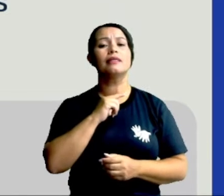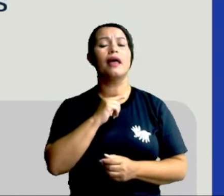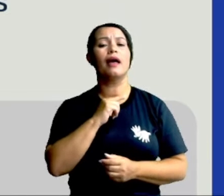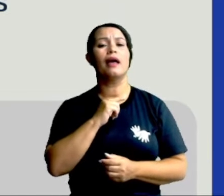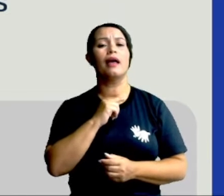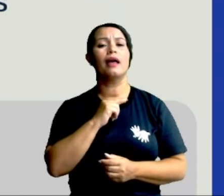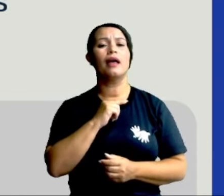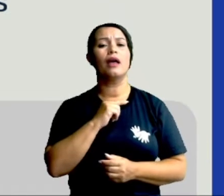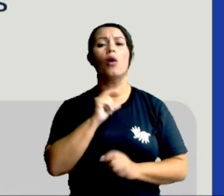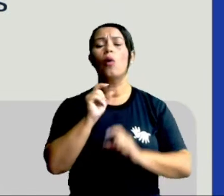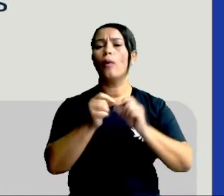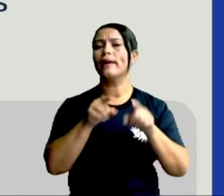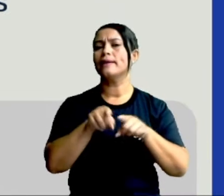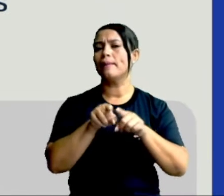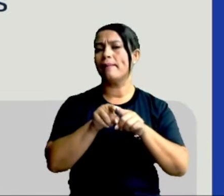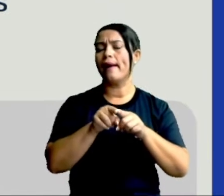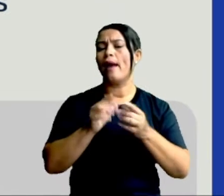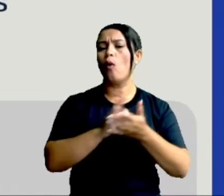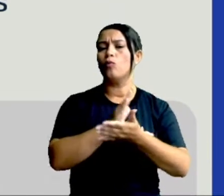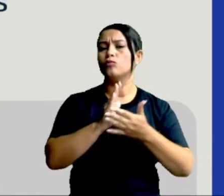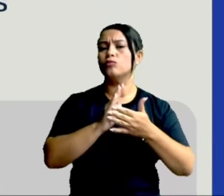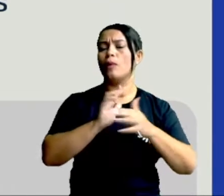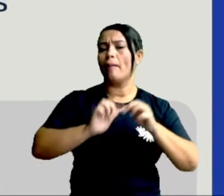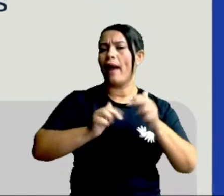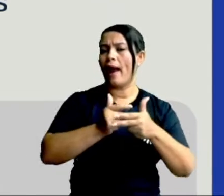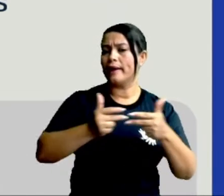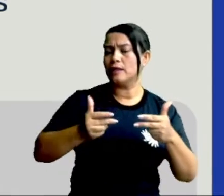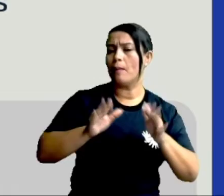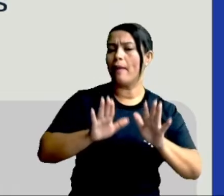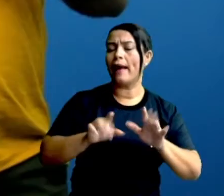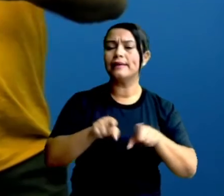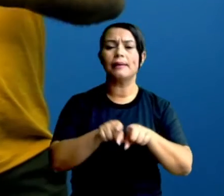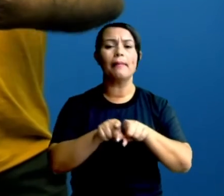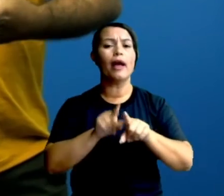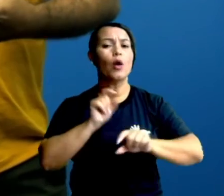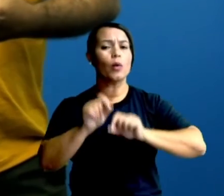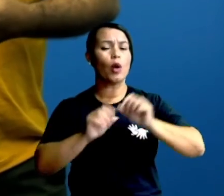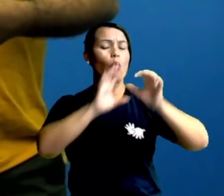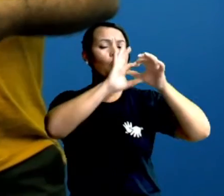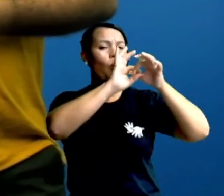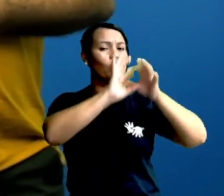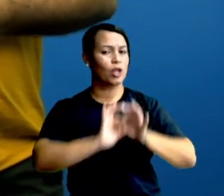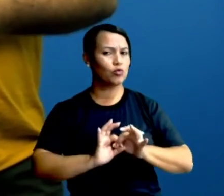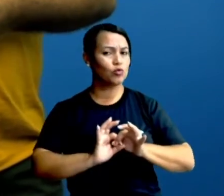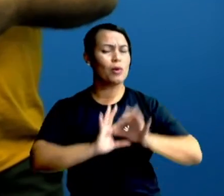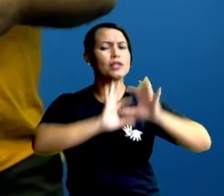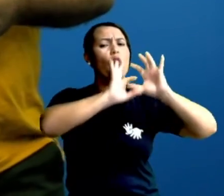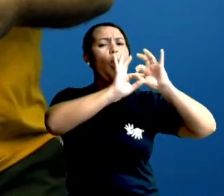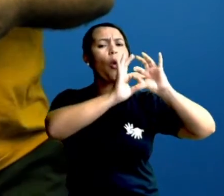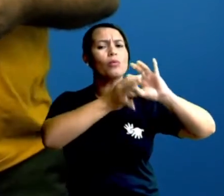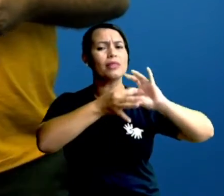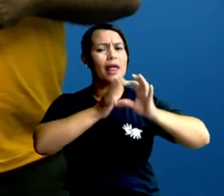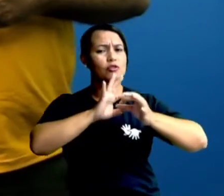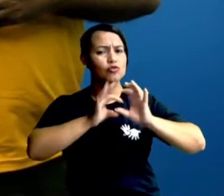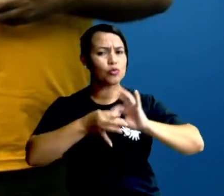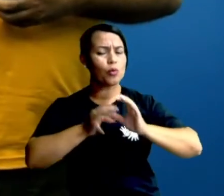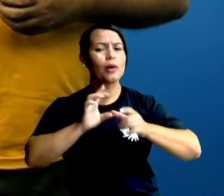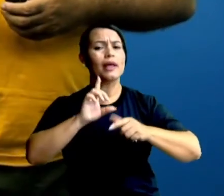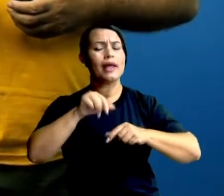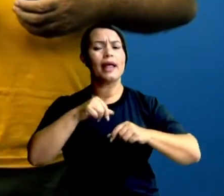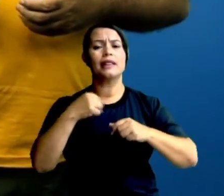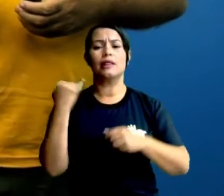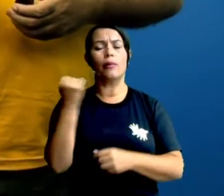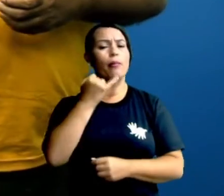ela considera não só tais mecanismos, mas também o contexto, né? Esse contexto que é tão